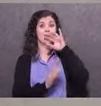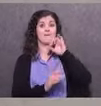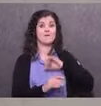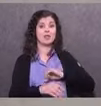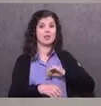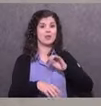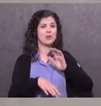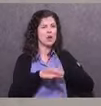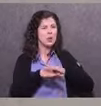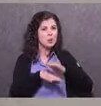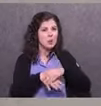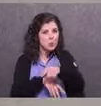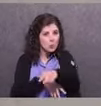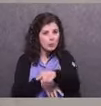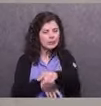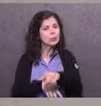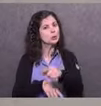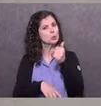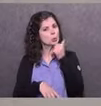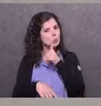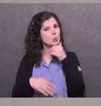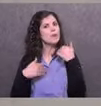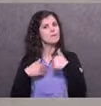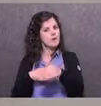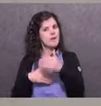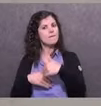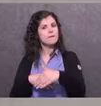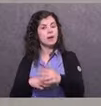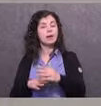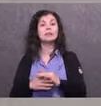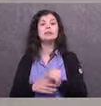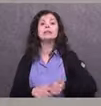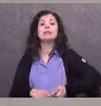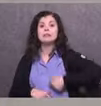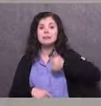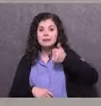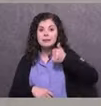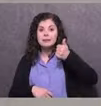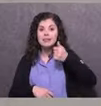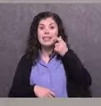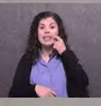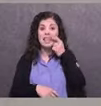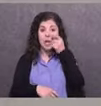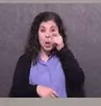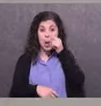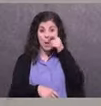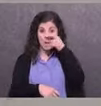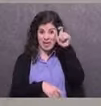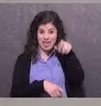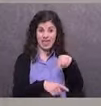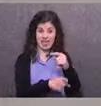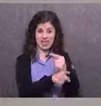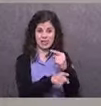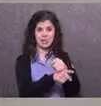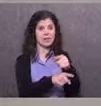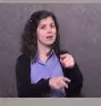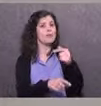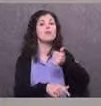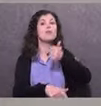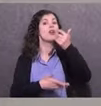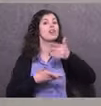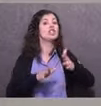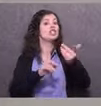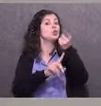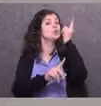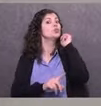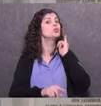entregue. Melhor seria para esse homem não ter nascido.